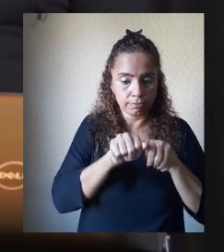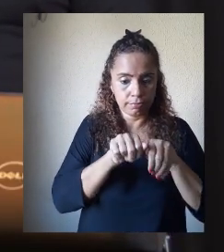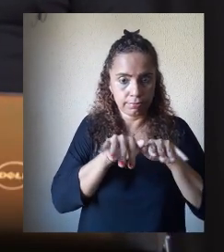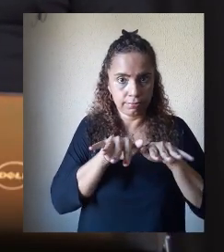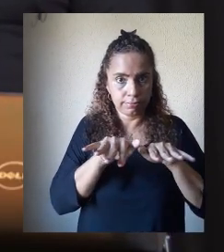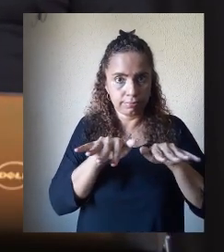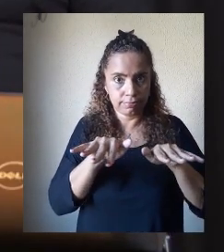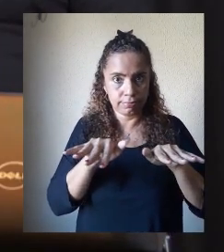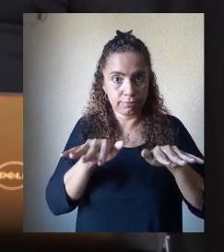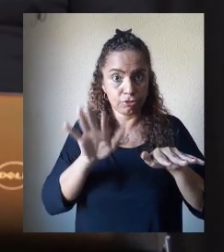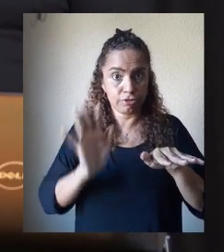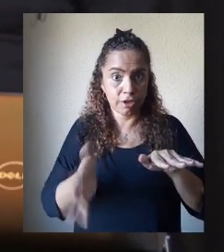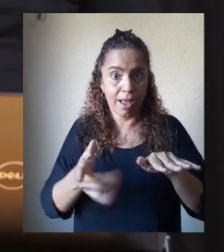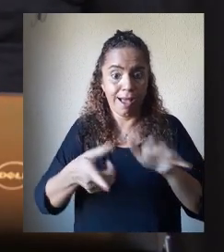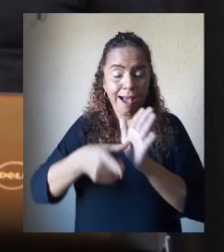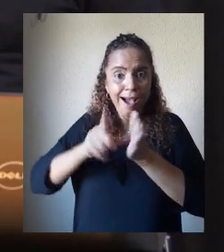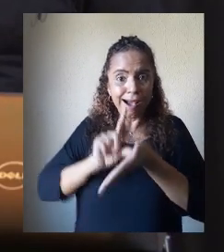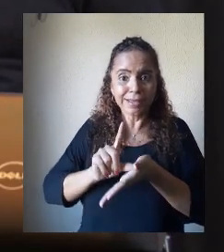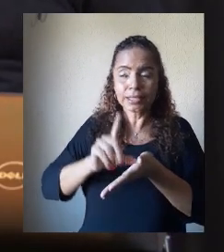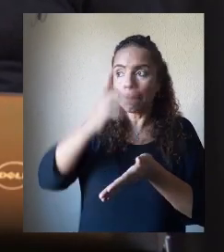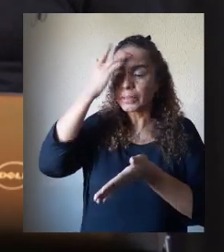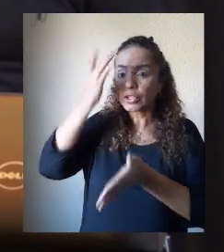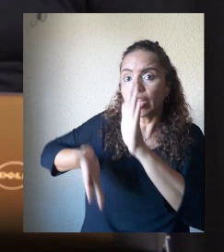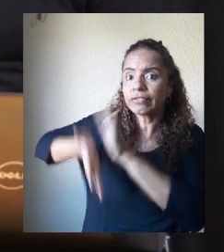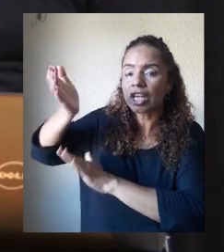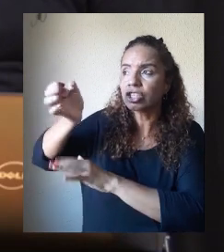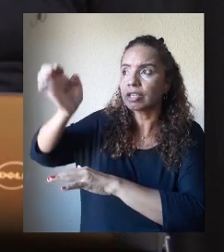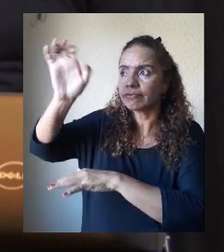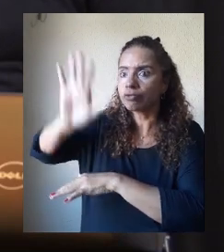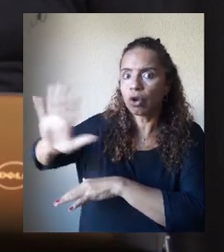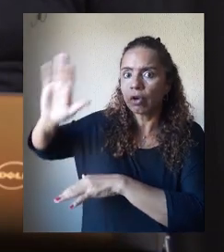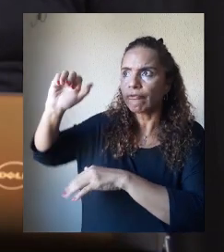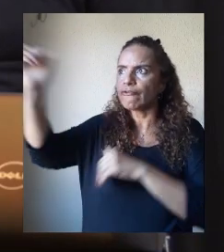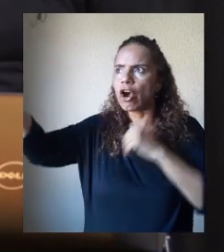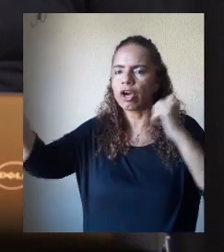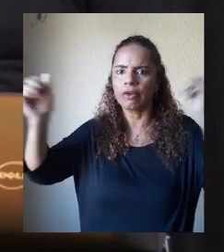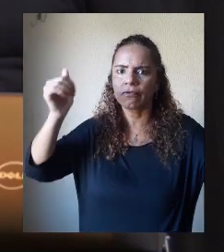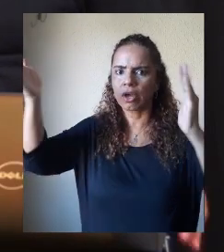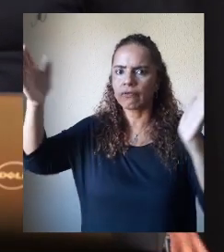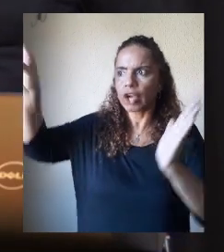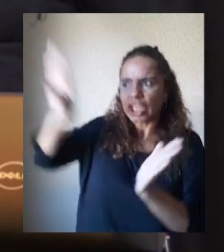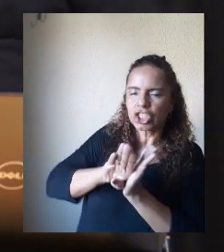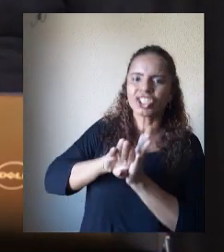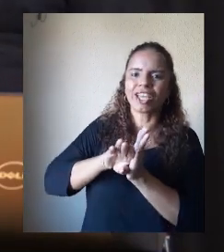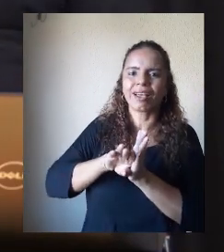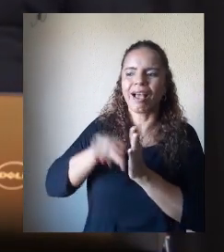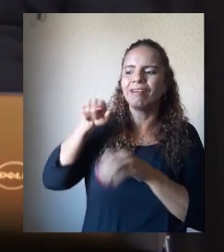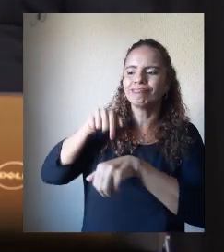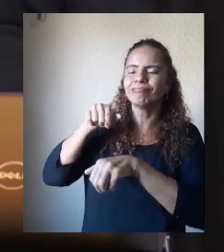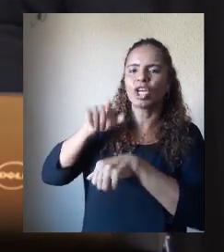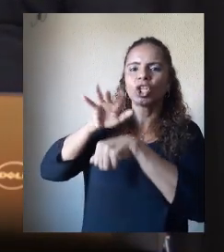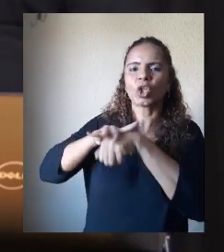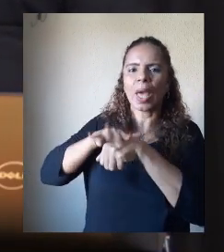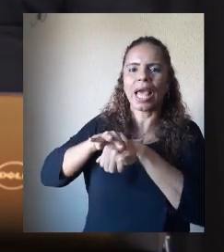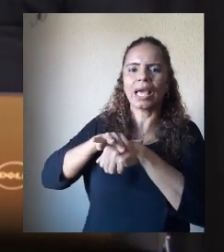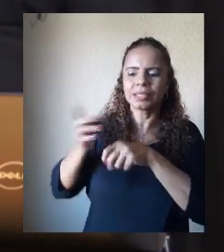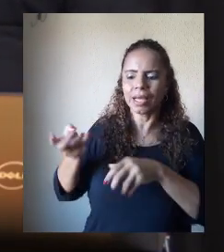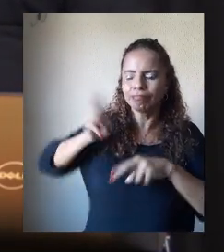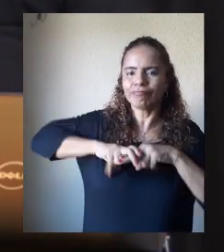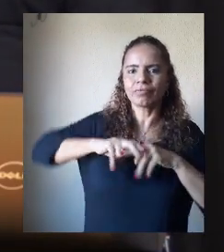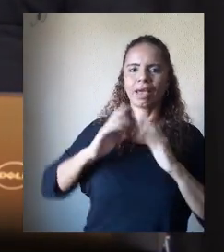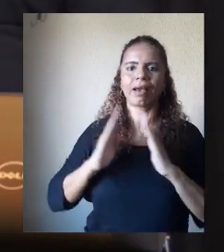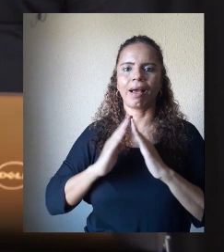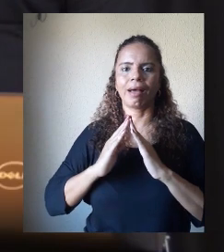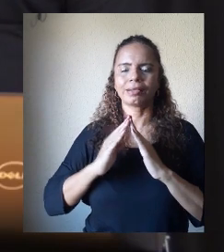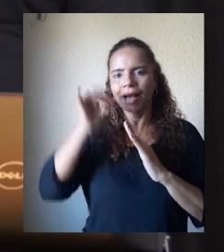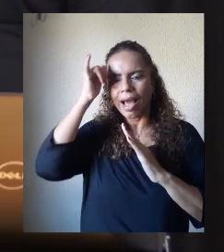epidemia, passando de casos importados para transmissão sustentada na comunidade, que é o que Rio e São Paulo já têm, e alguns outros estados